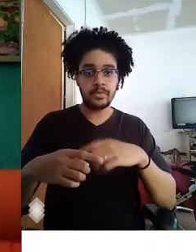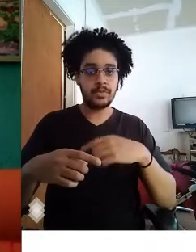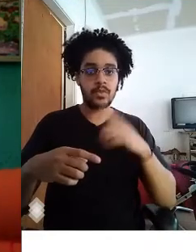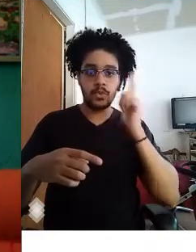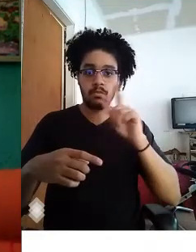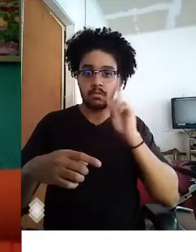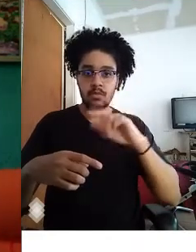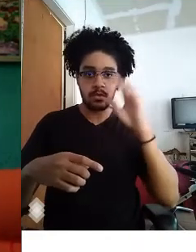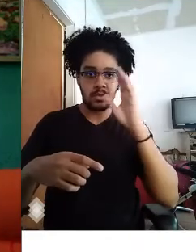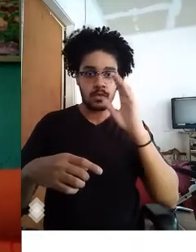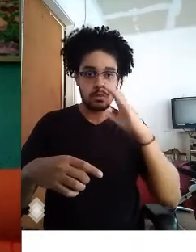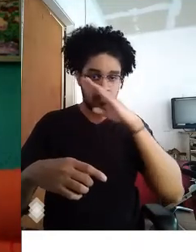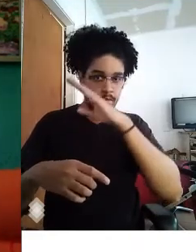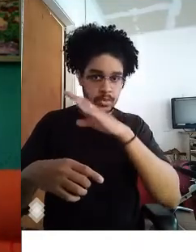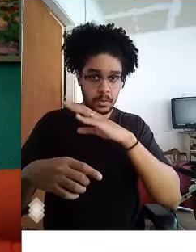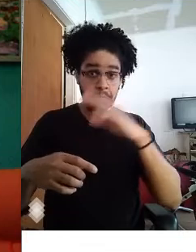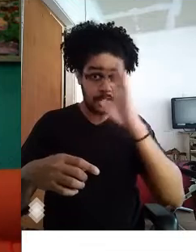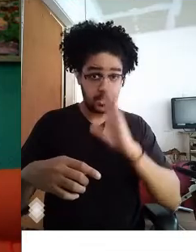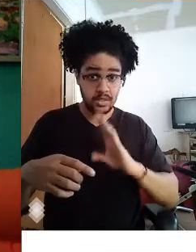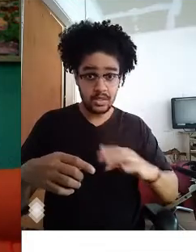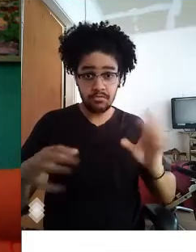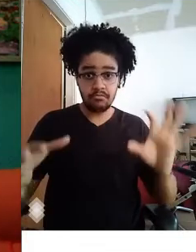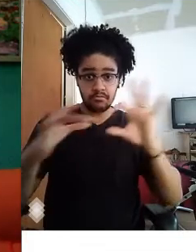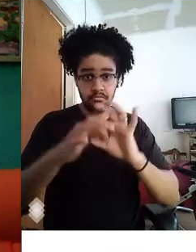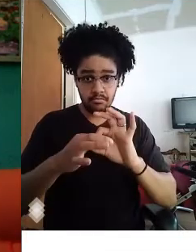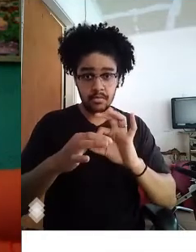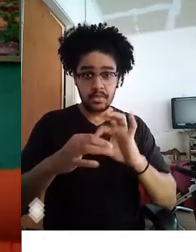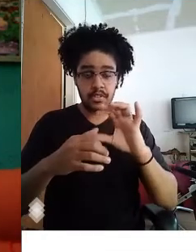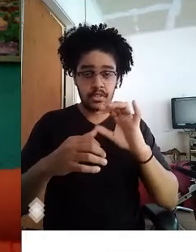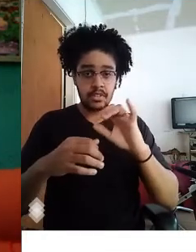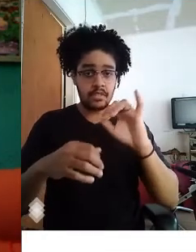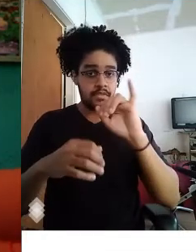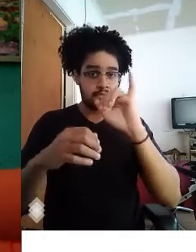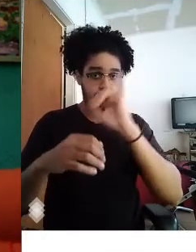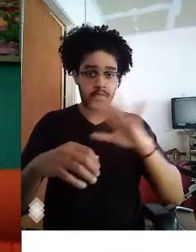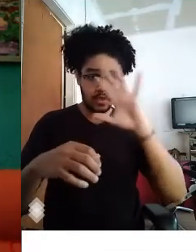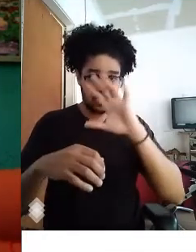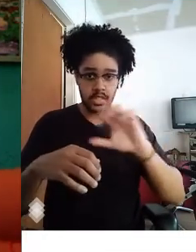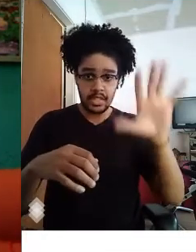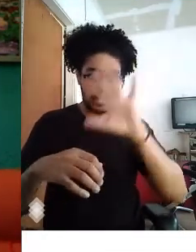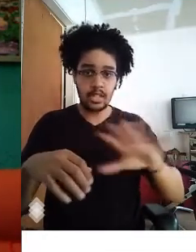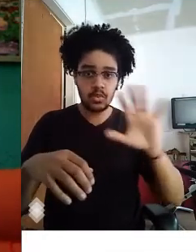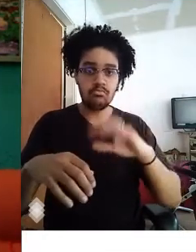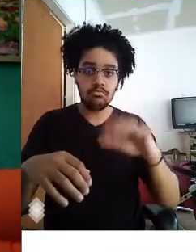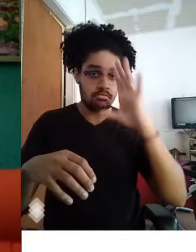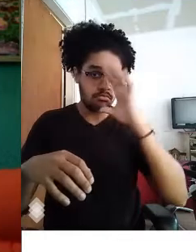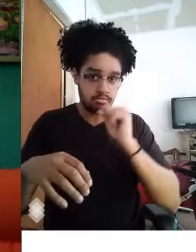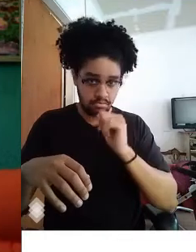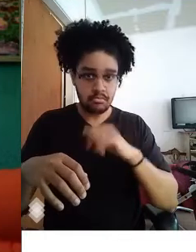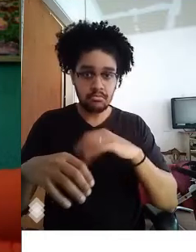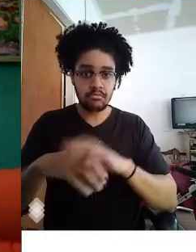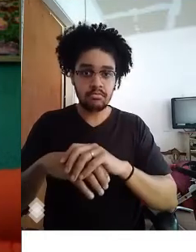Brasil se alinha automaticamente à política internacional, à geopolítica norte-americana. No contexto